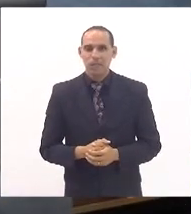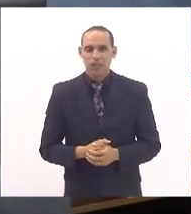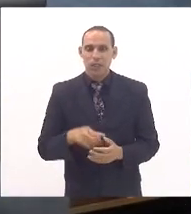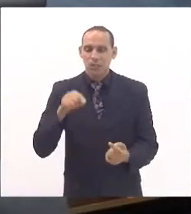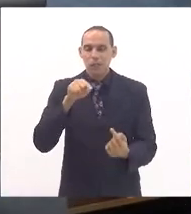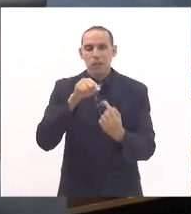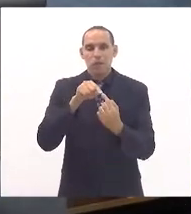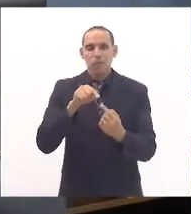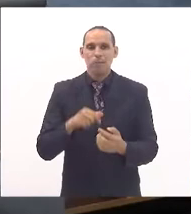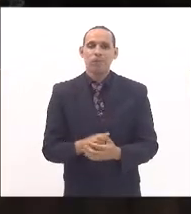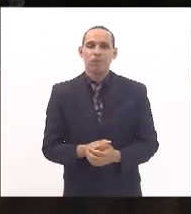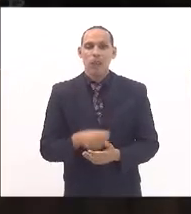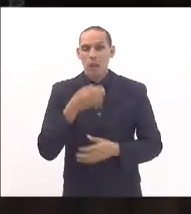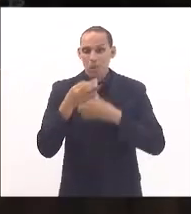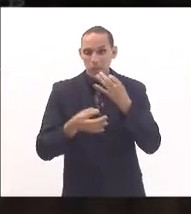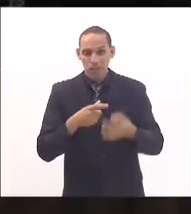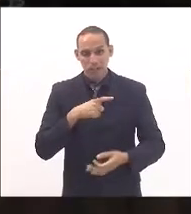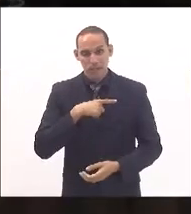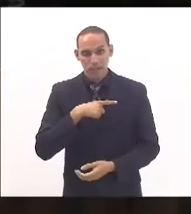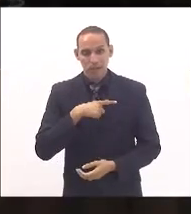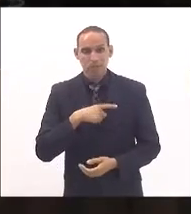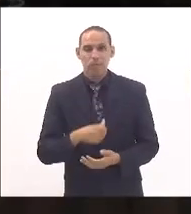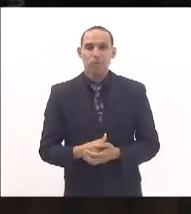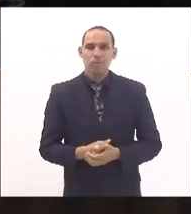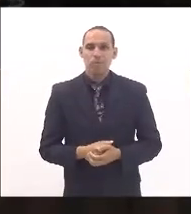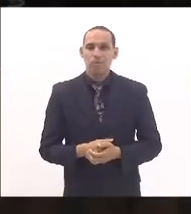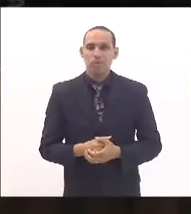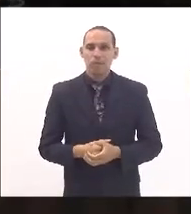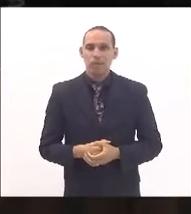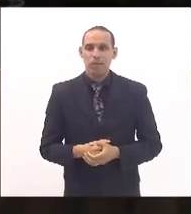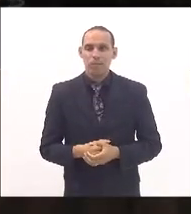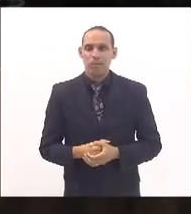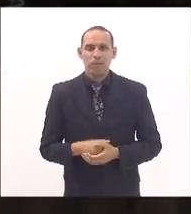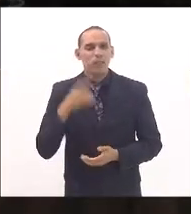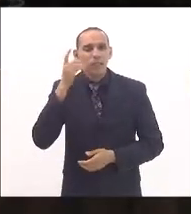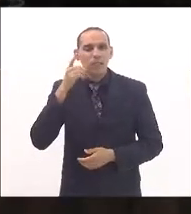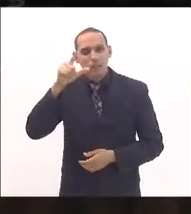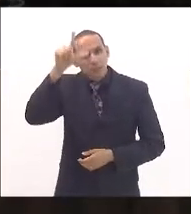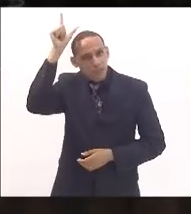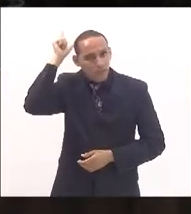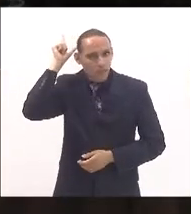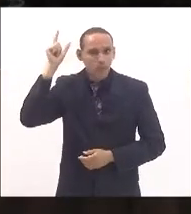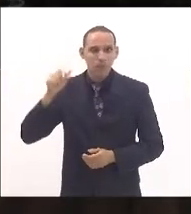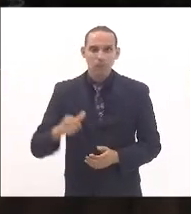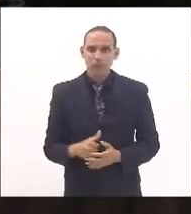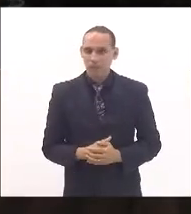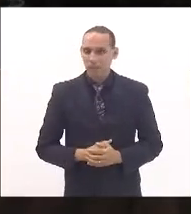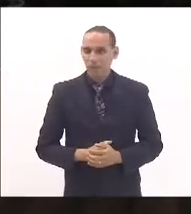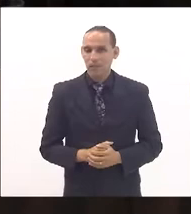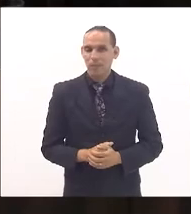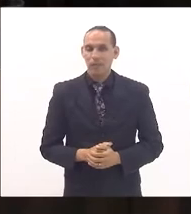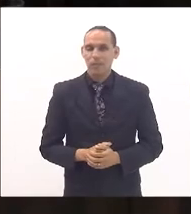Favorável. Com os pareceres emitidos. Deputado Luiz.